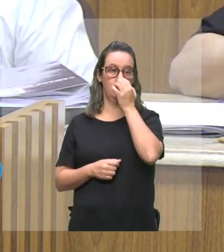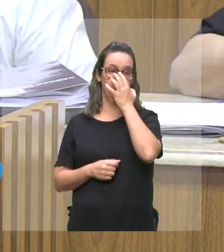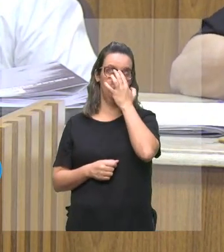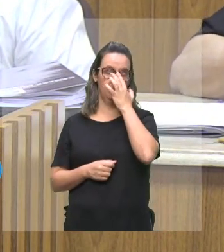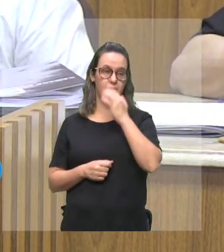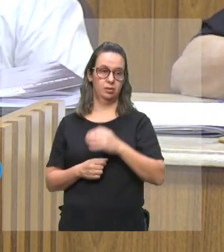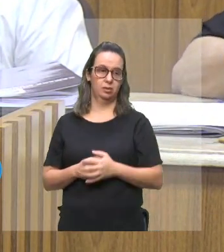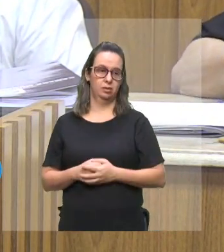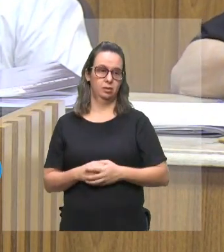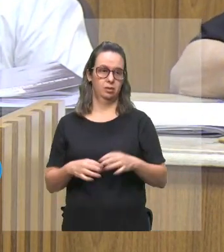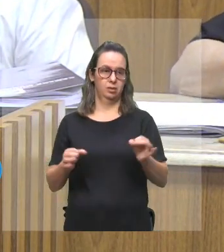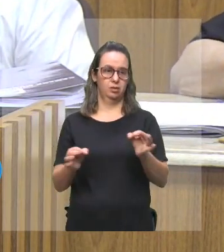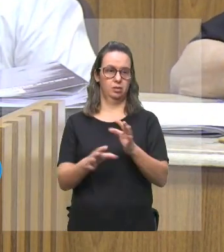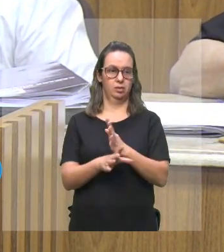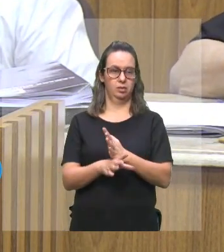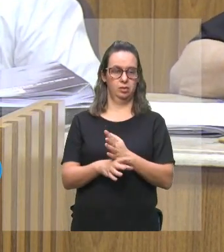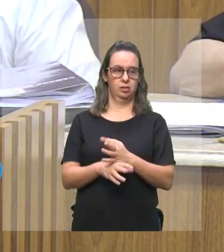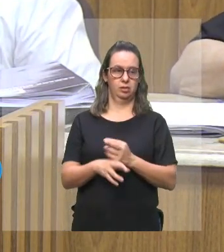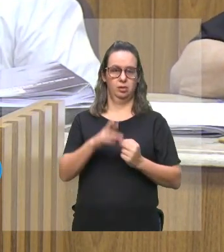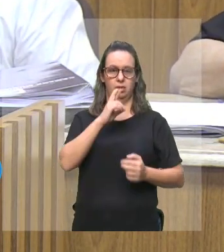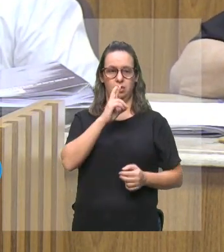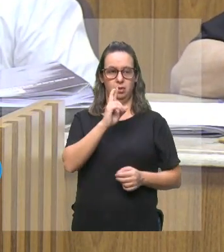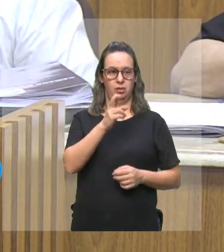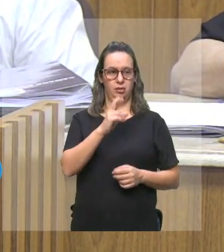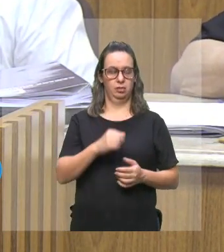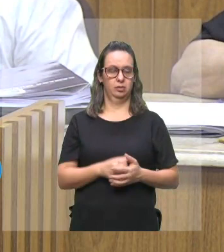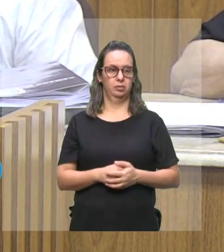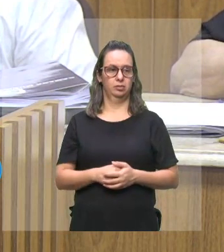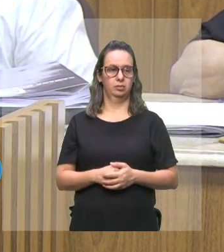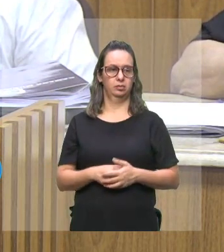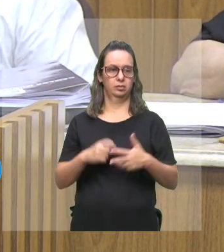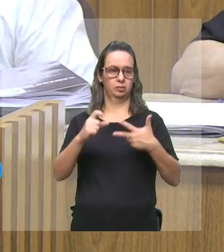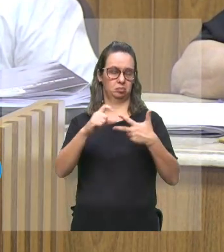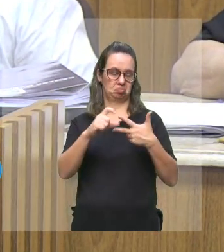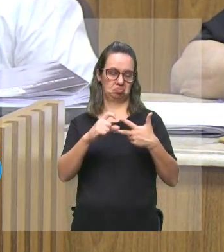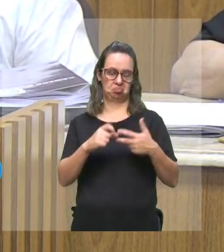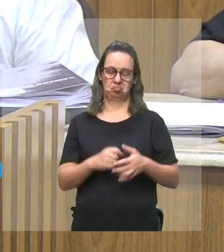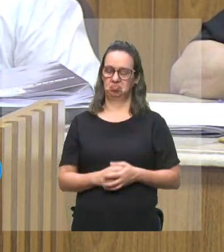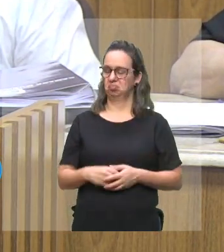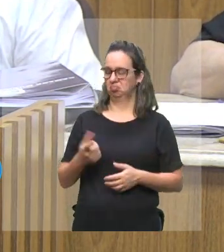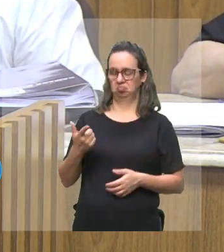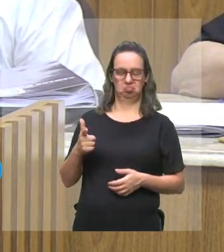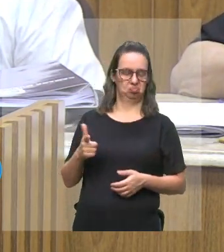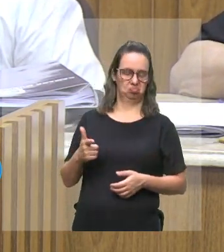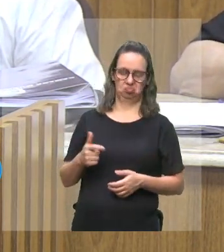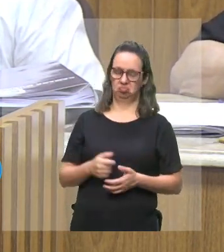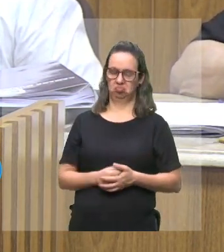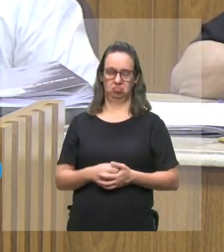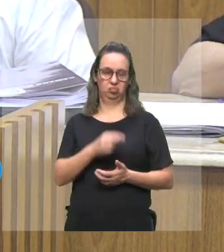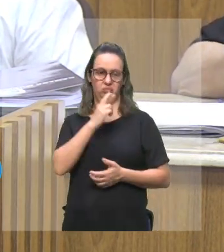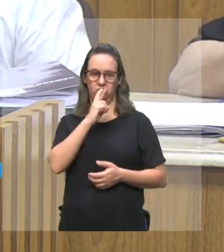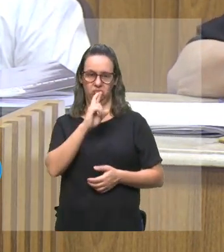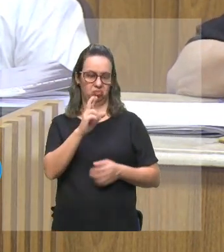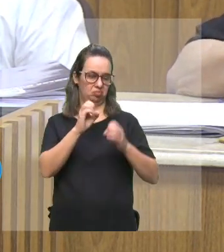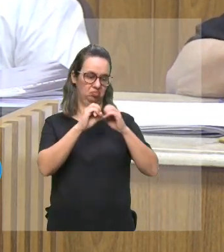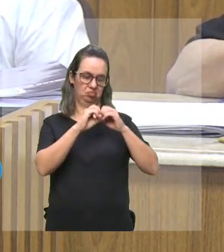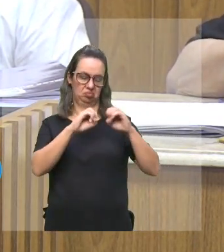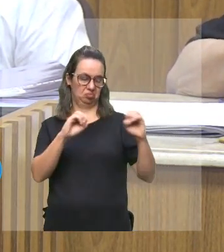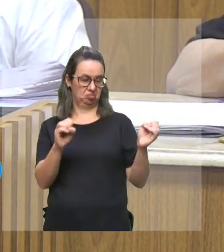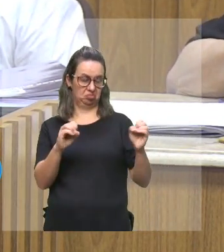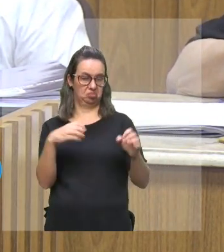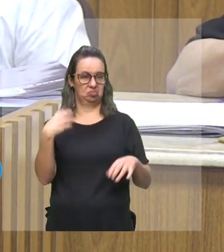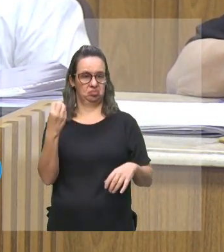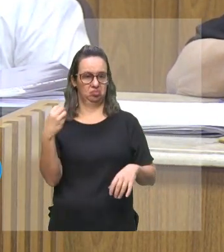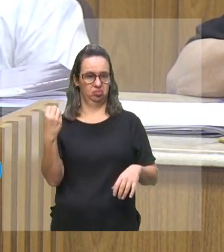de uma pronta resposta do Poder Executivo, e as mesmas são proteladas, e quando chegam as